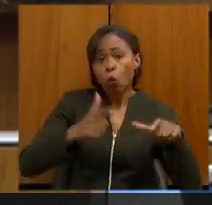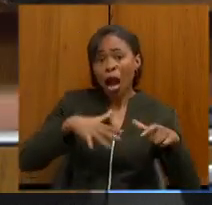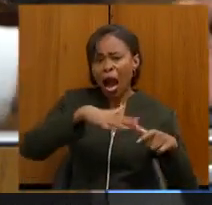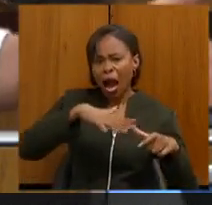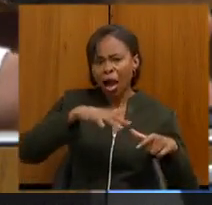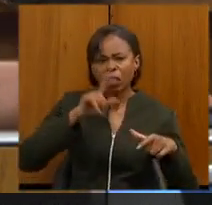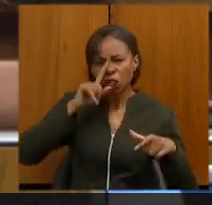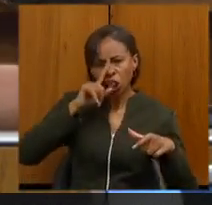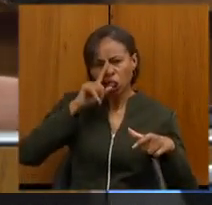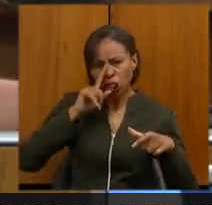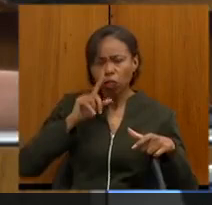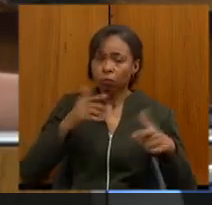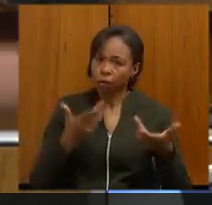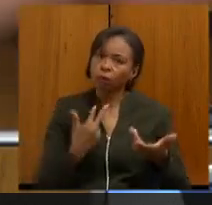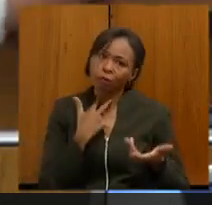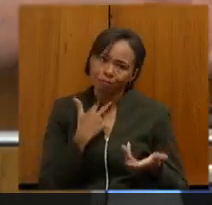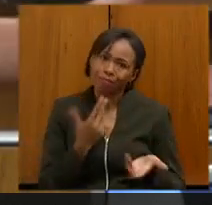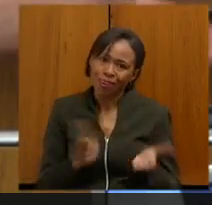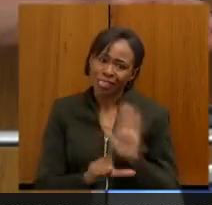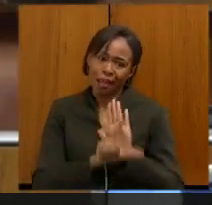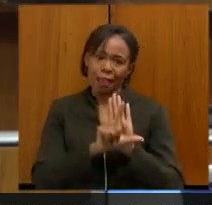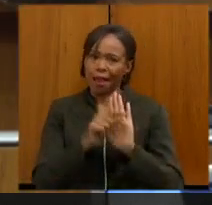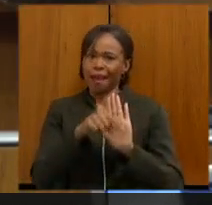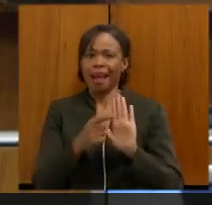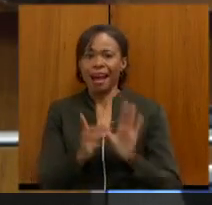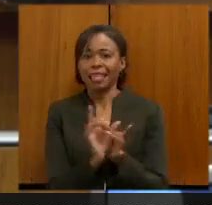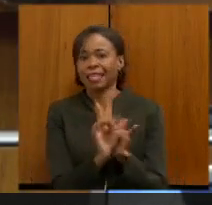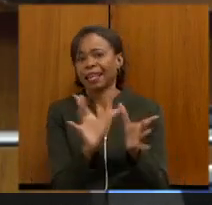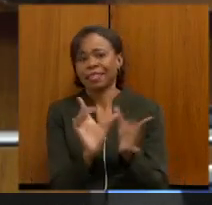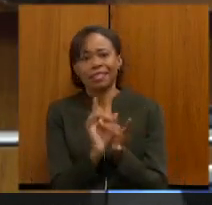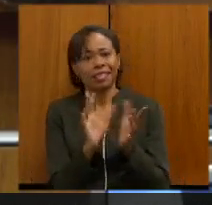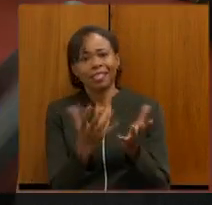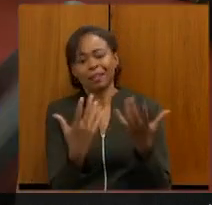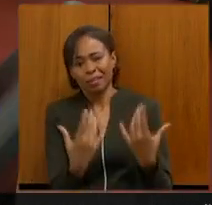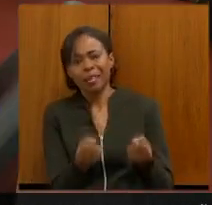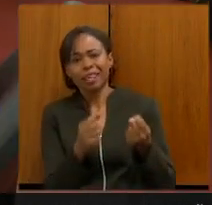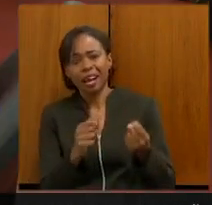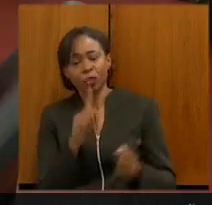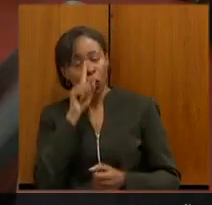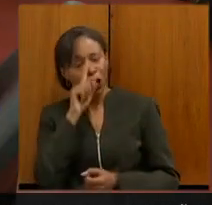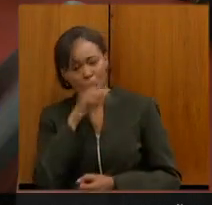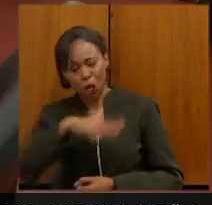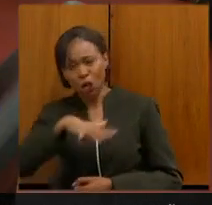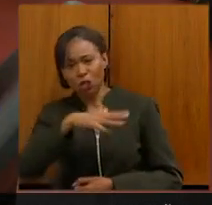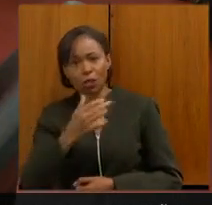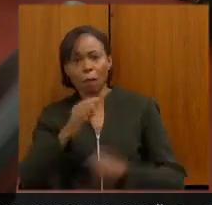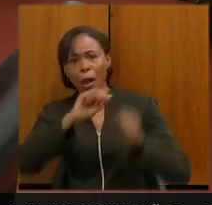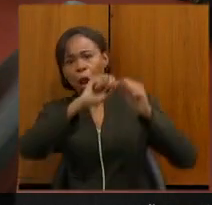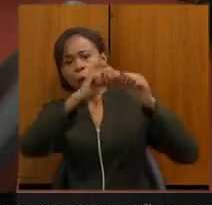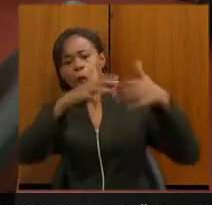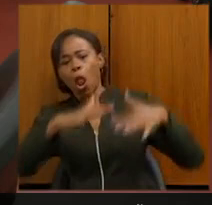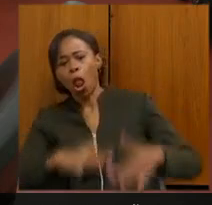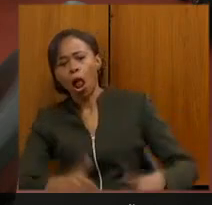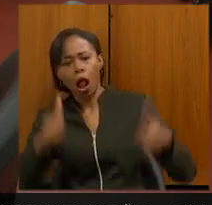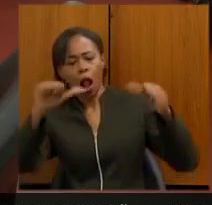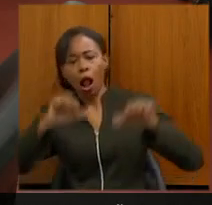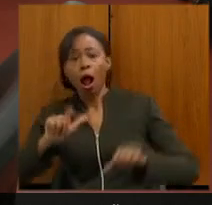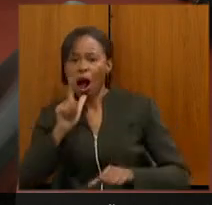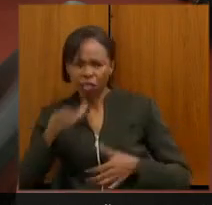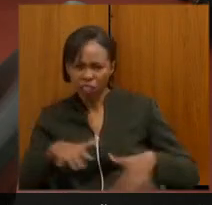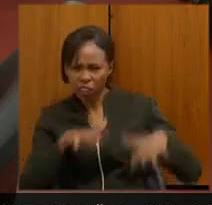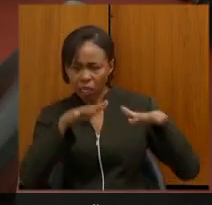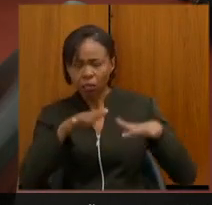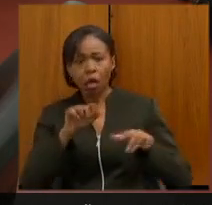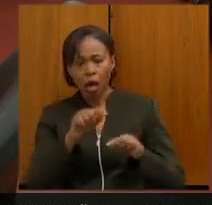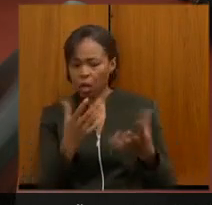risco nós vamos legalizar área de risco para para seres humanos para correr o risco de desmoronamento enchente por exemplo